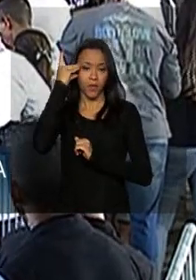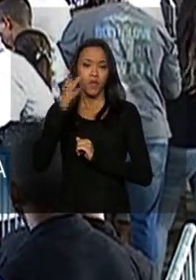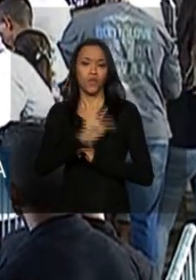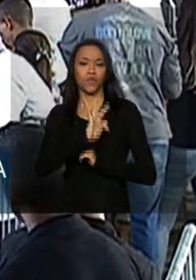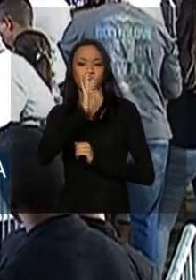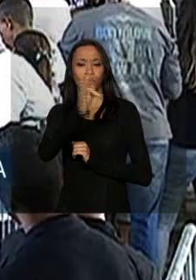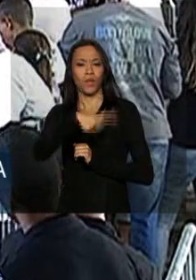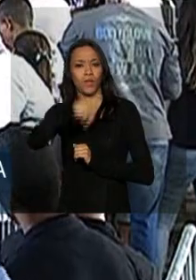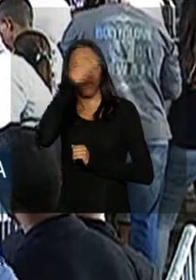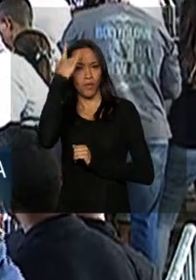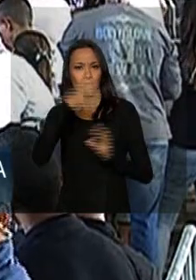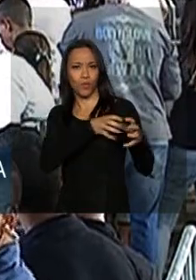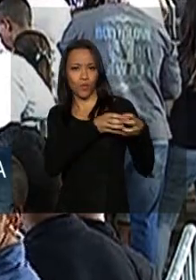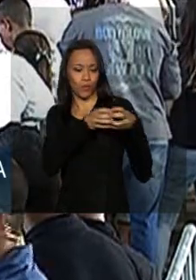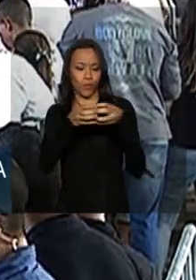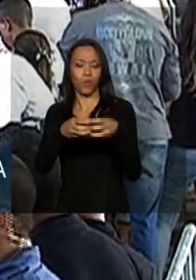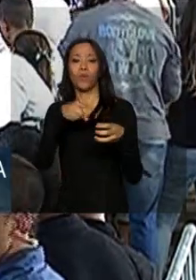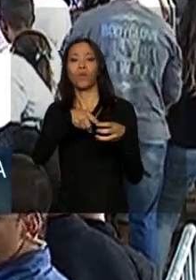do Grupo Esperança.